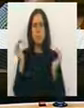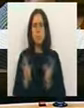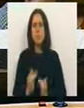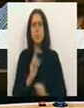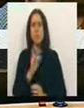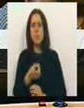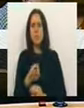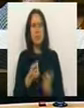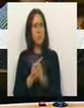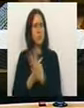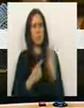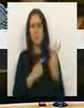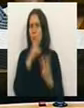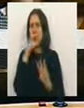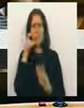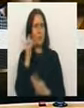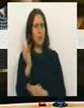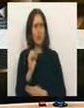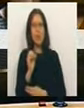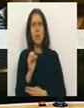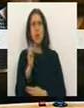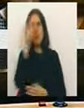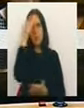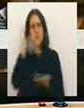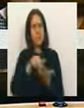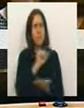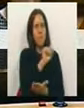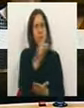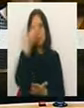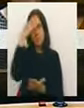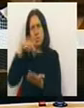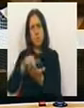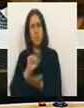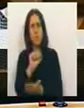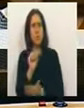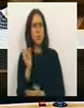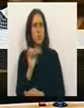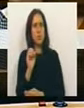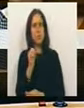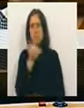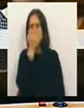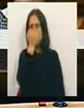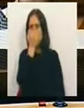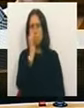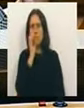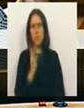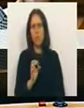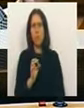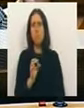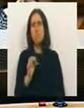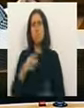três não cumpriram nem transição deus nem vota início fracassaram por